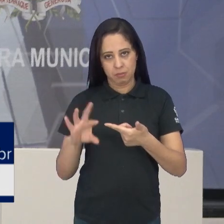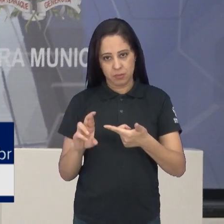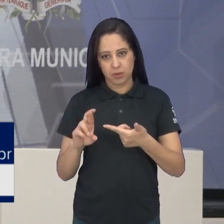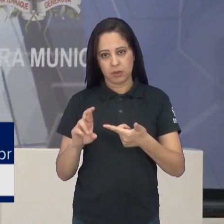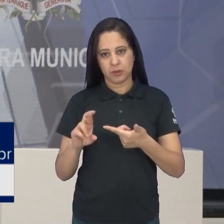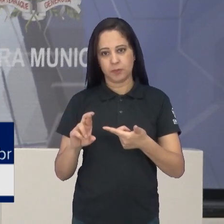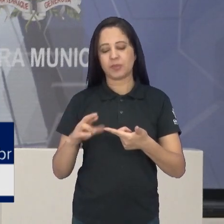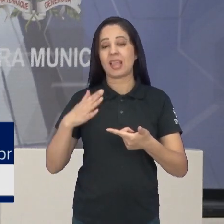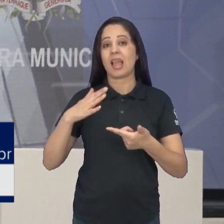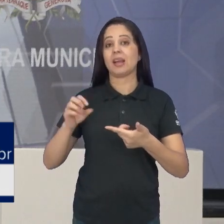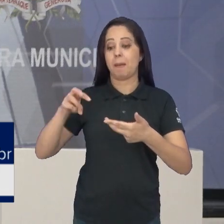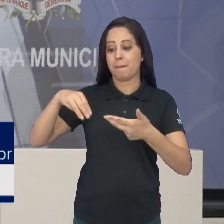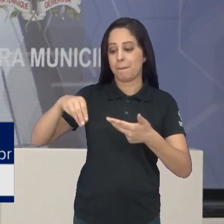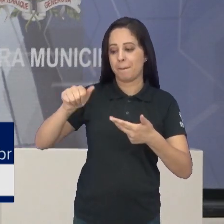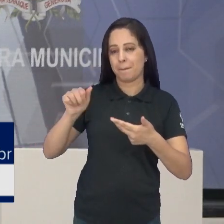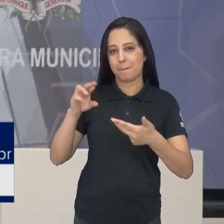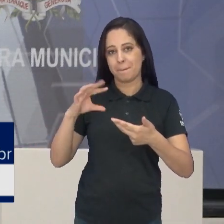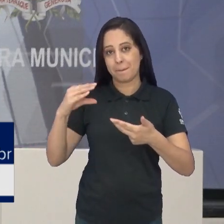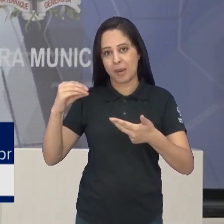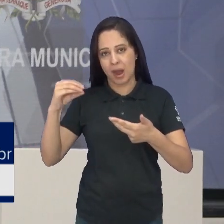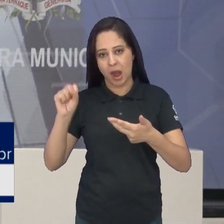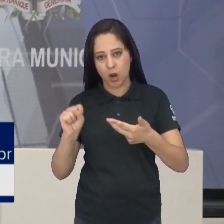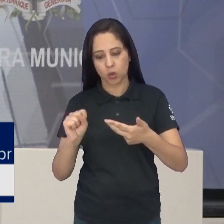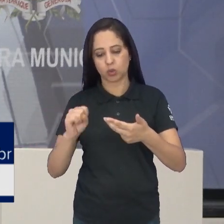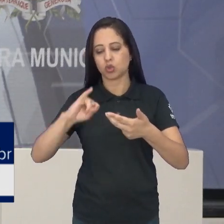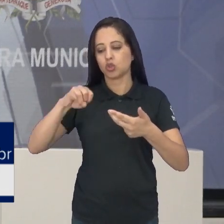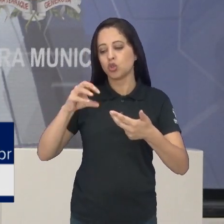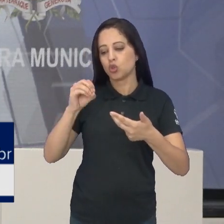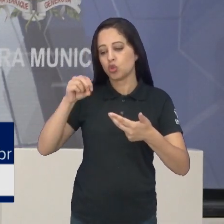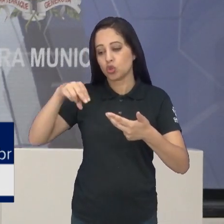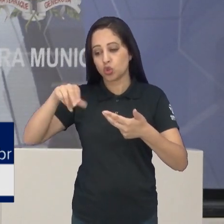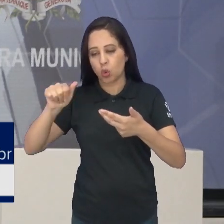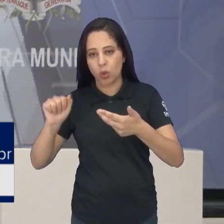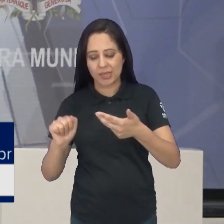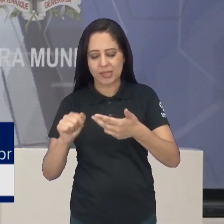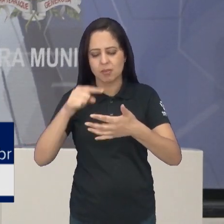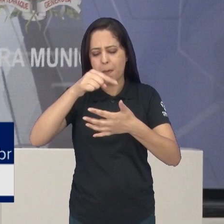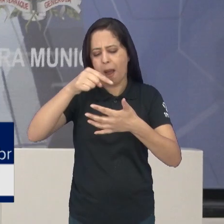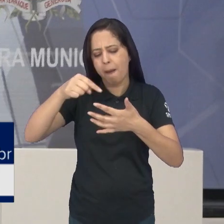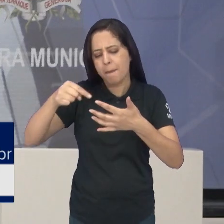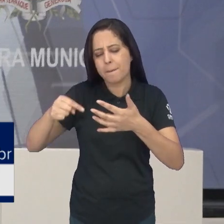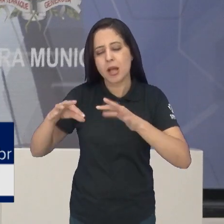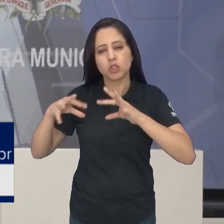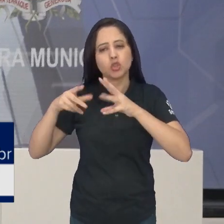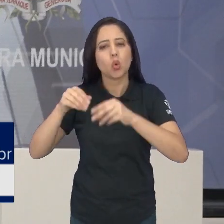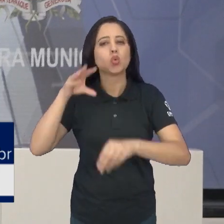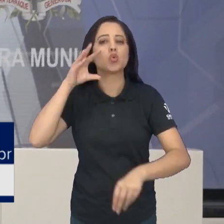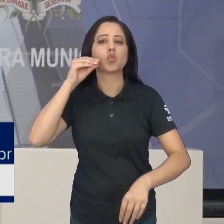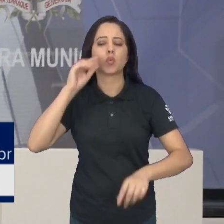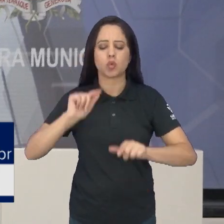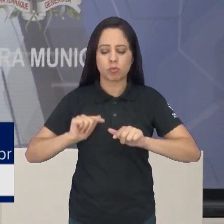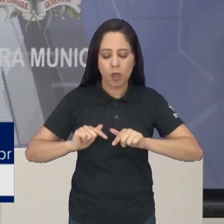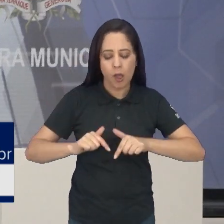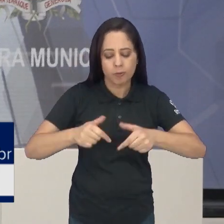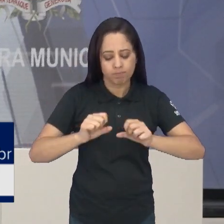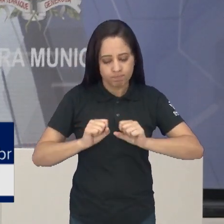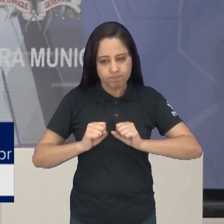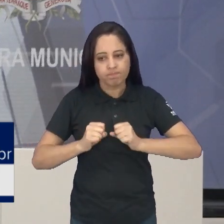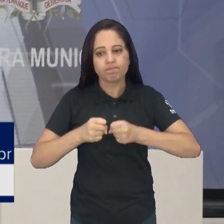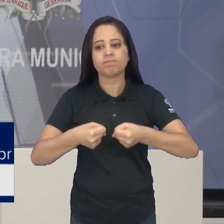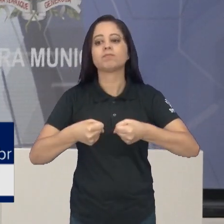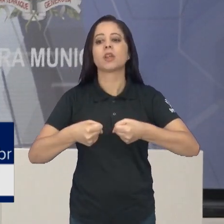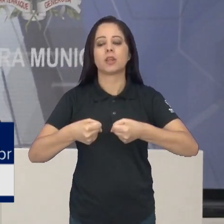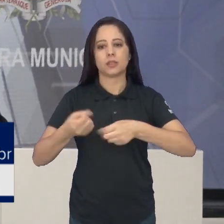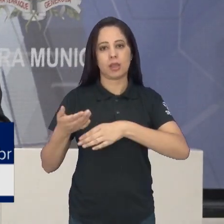do Marquinhos, falar do Jonas e de todos os servidores que têm se dedicado e se dedicado muito